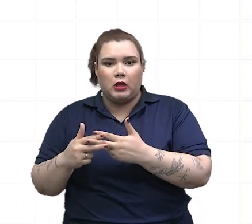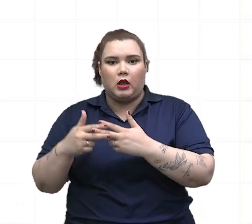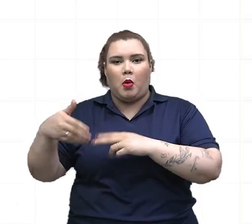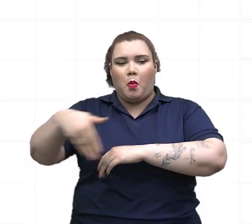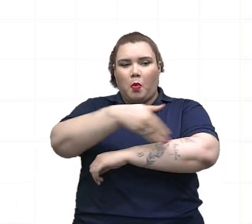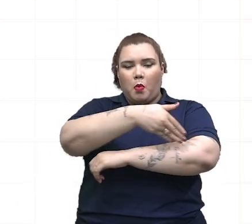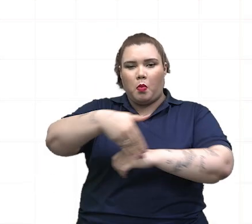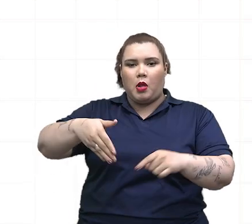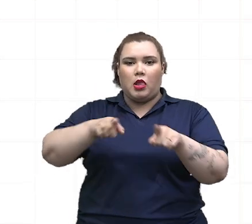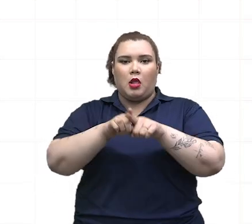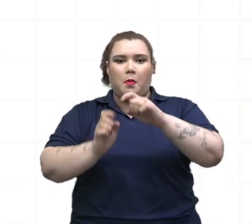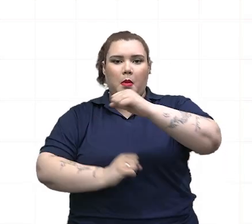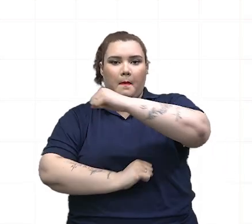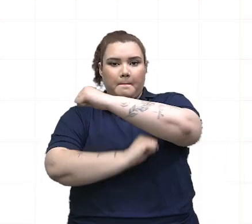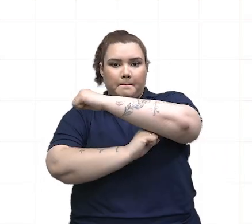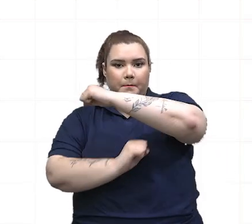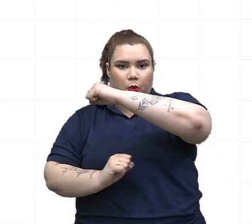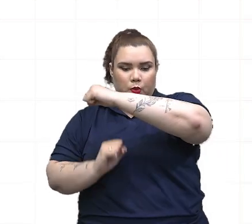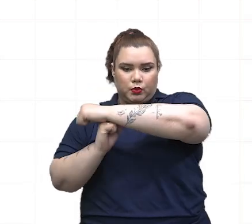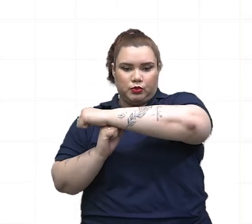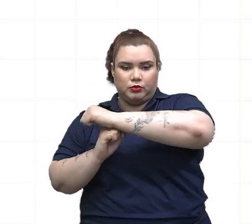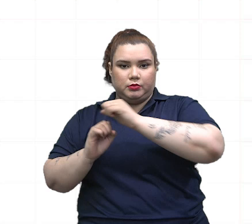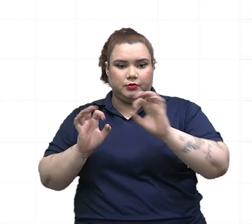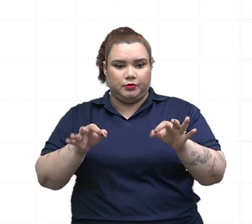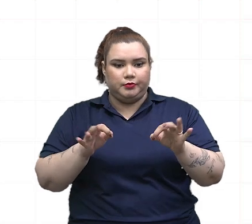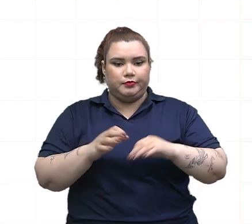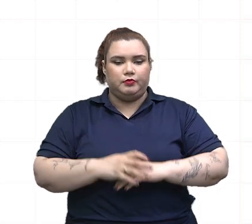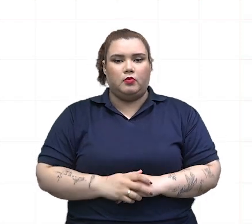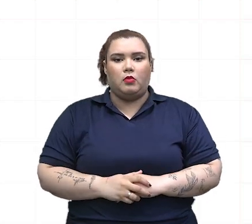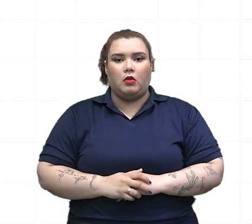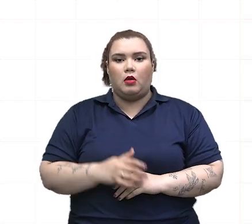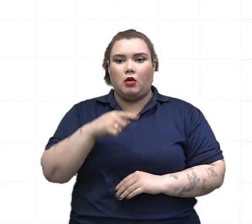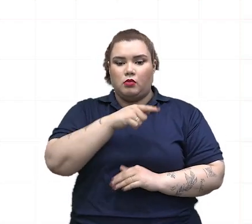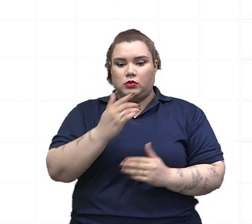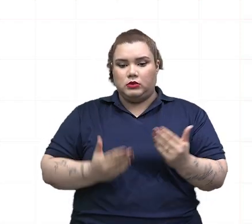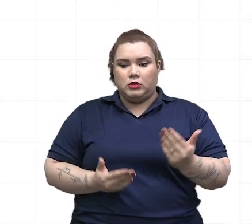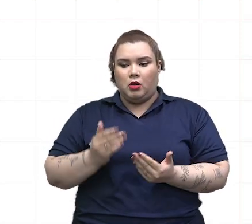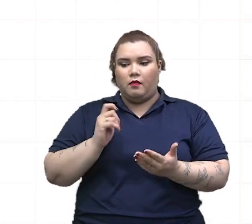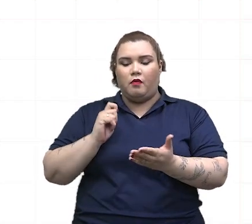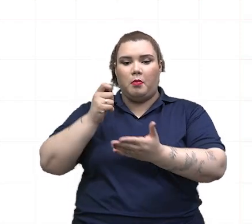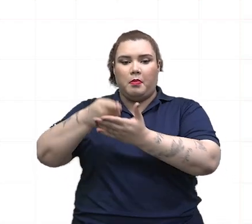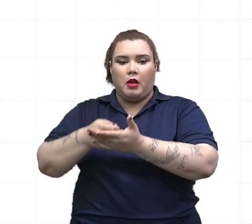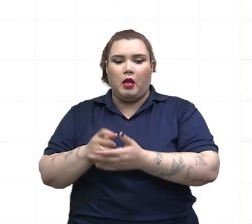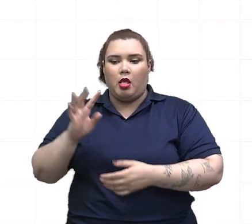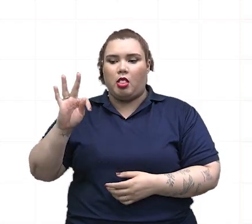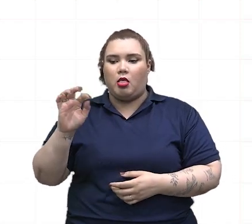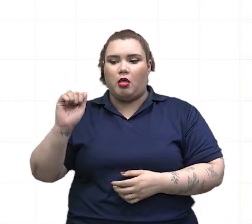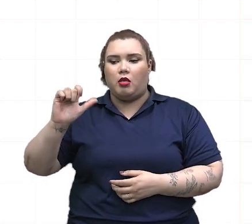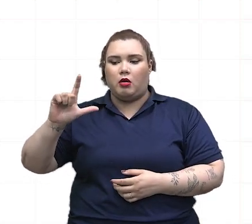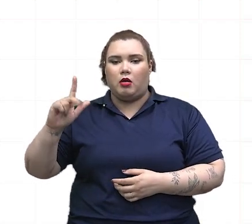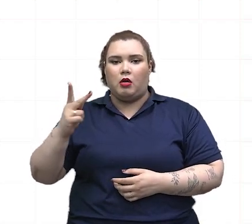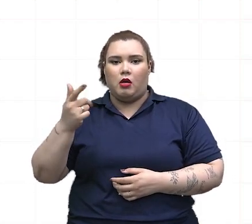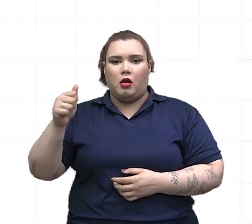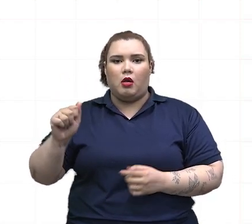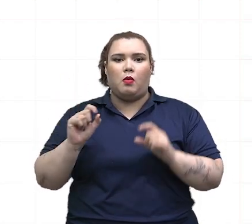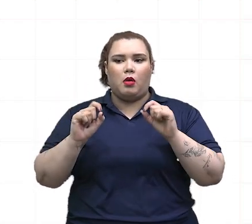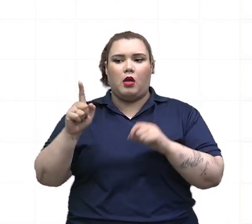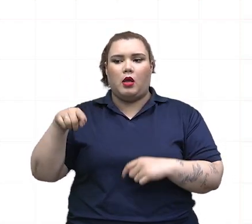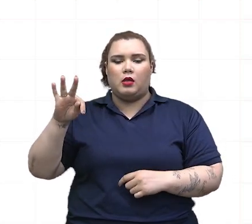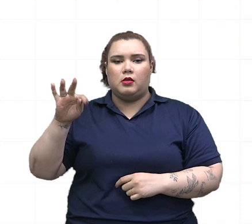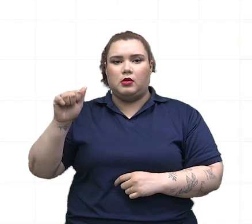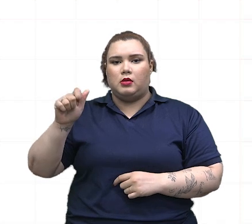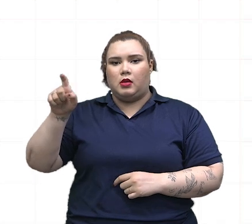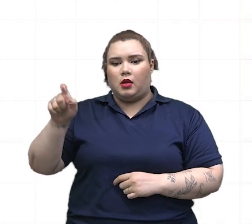certo? O servo, ele também pagava ao senhor feudal a talha, que era uma taxa que o servo